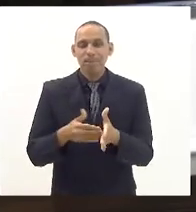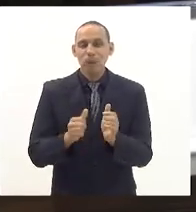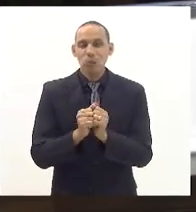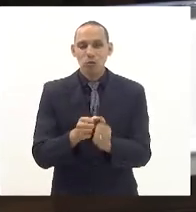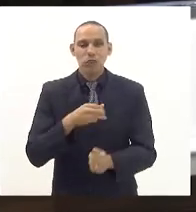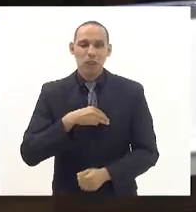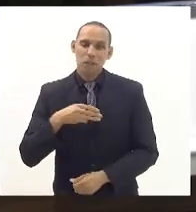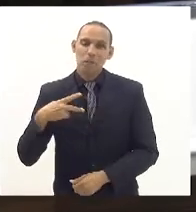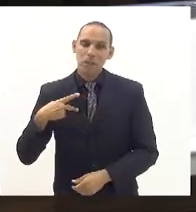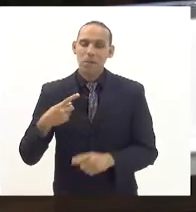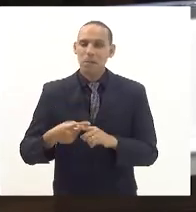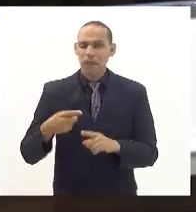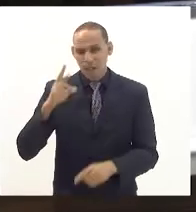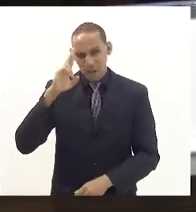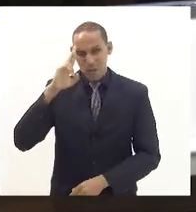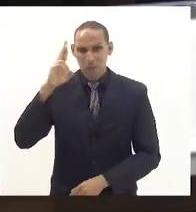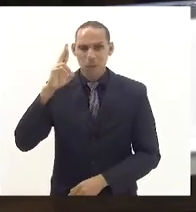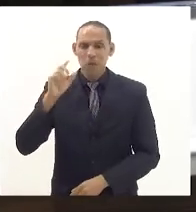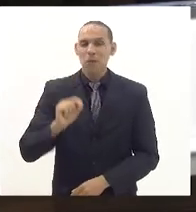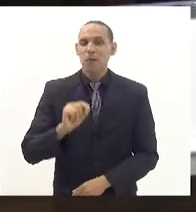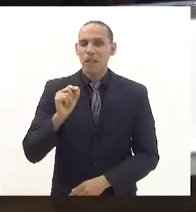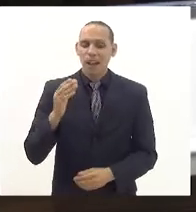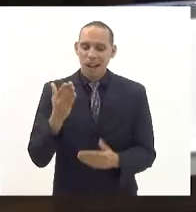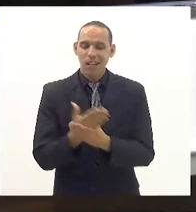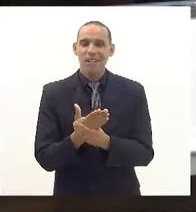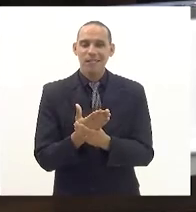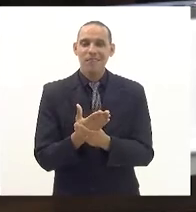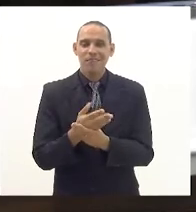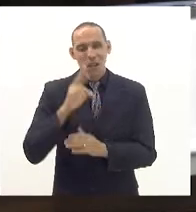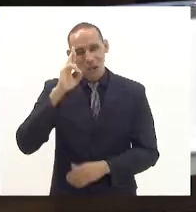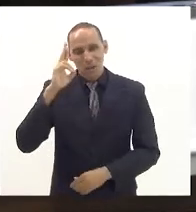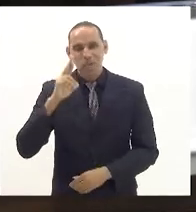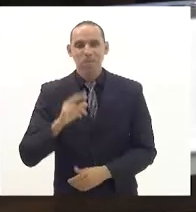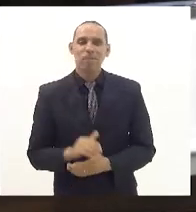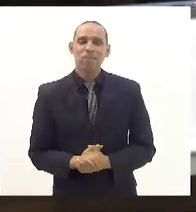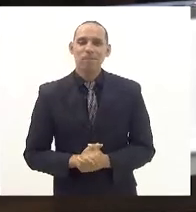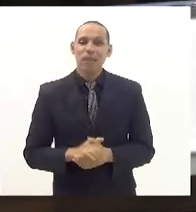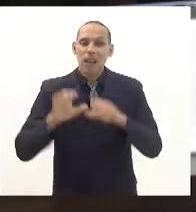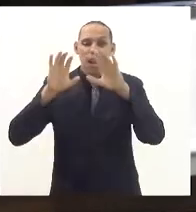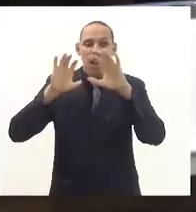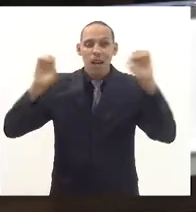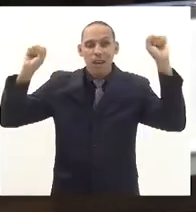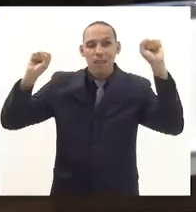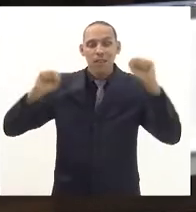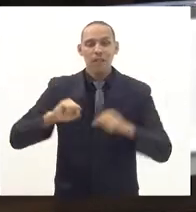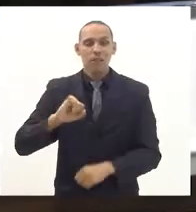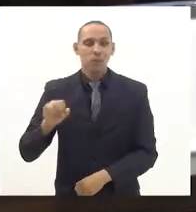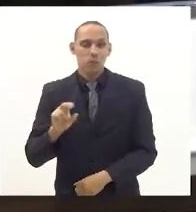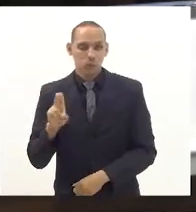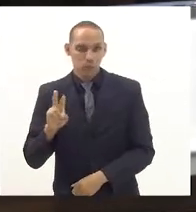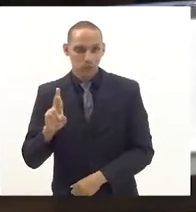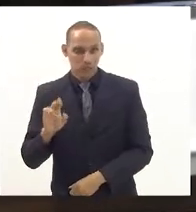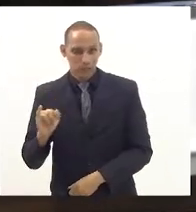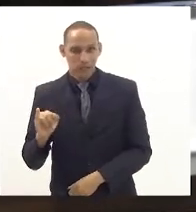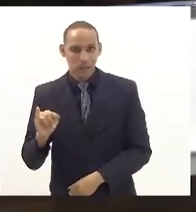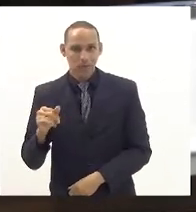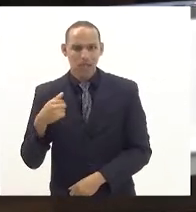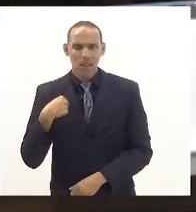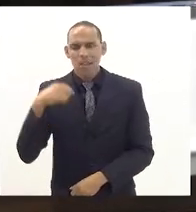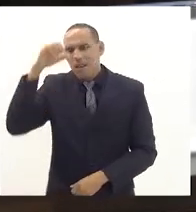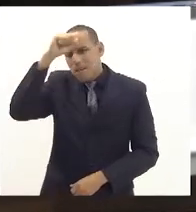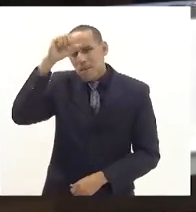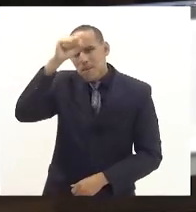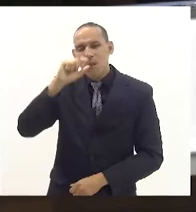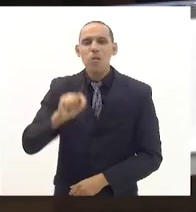ministério público que é o dono da ação e eu nos tribunais do Júri e eu